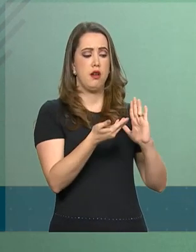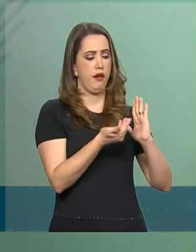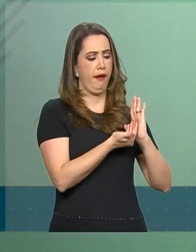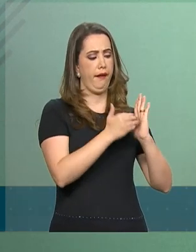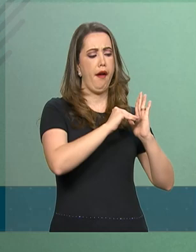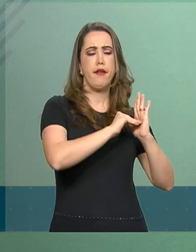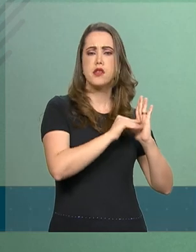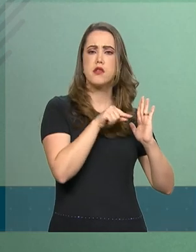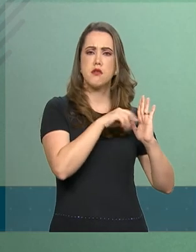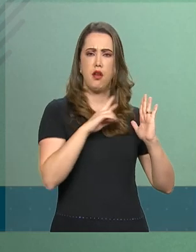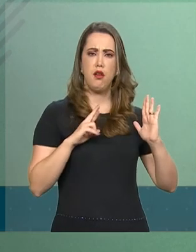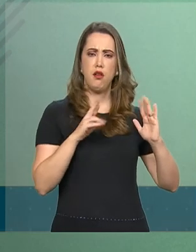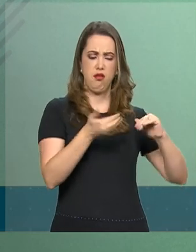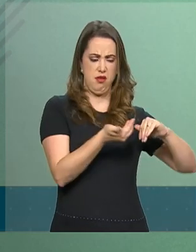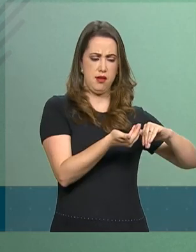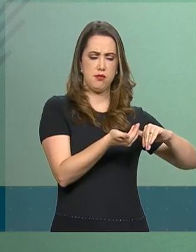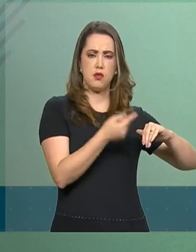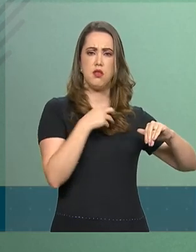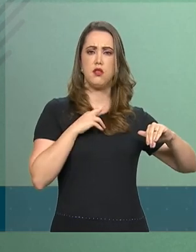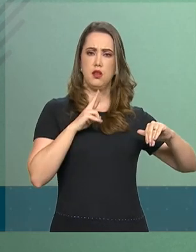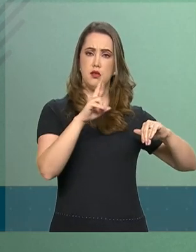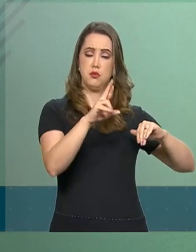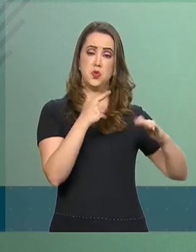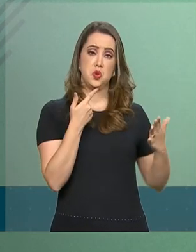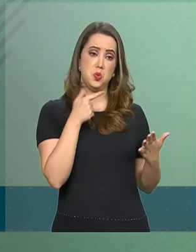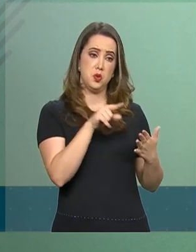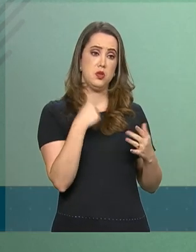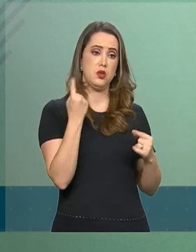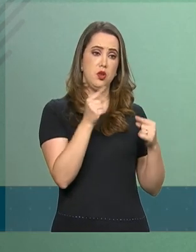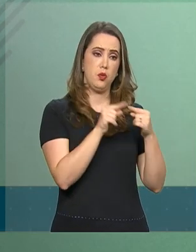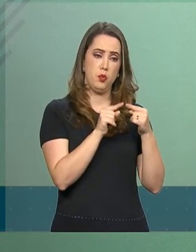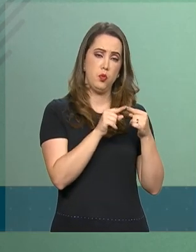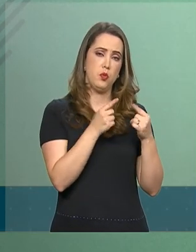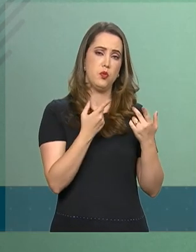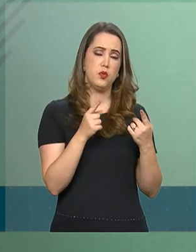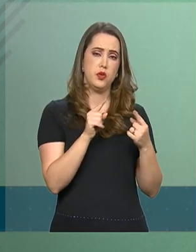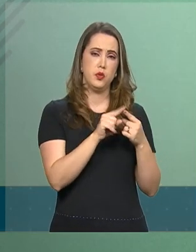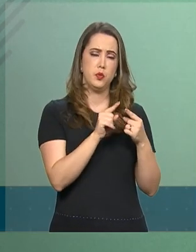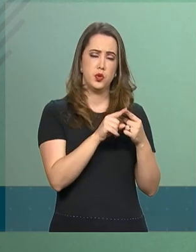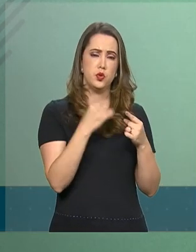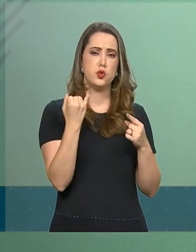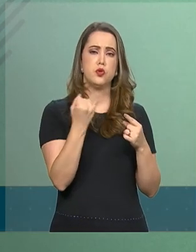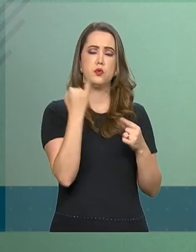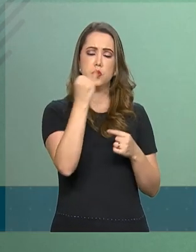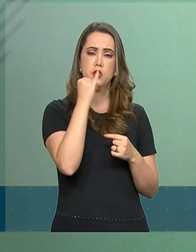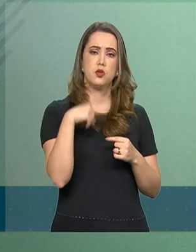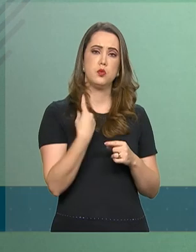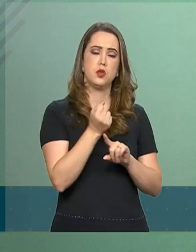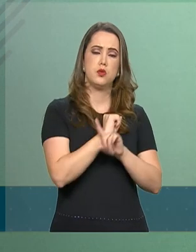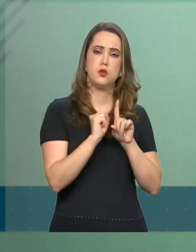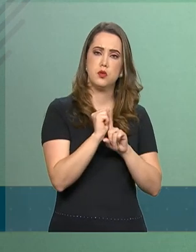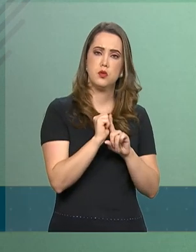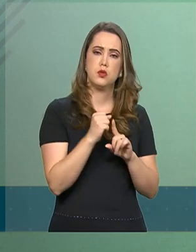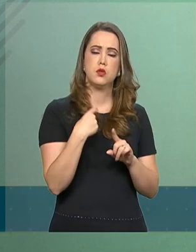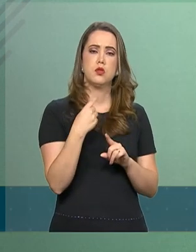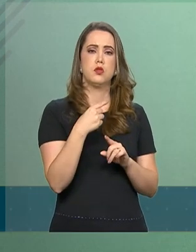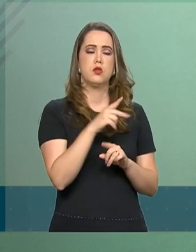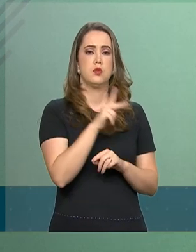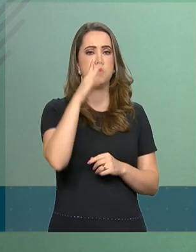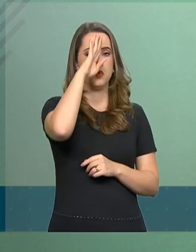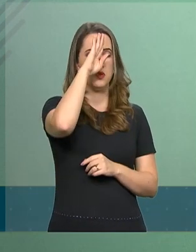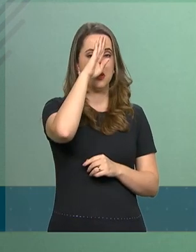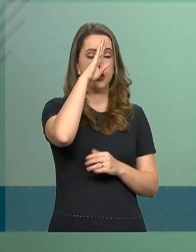entende essa responsabilidade como ponto de referência para a nossa sociedade de forma que acredita na